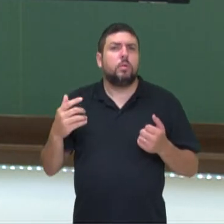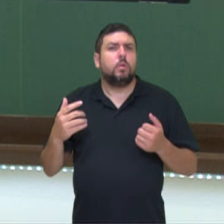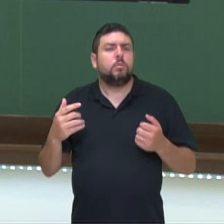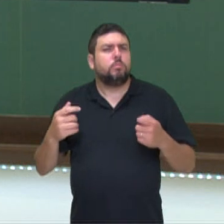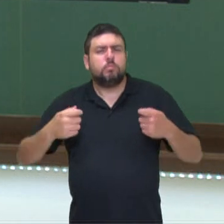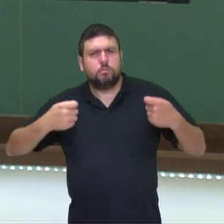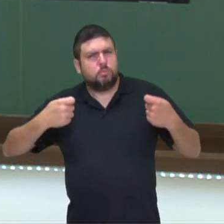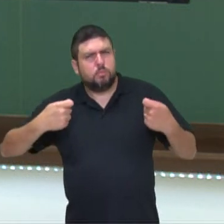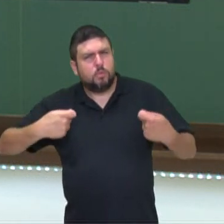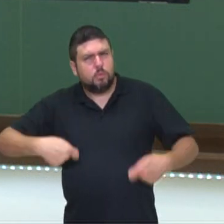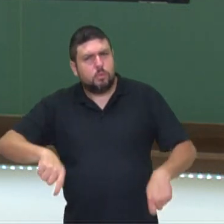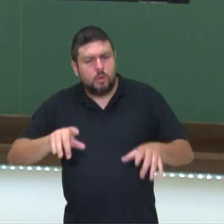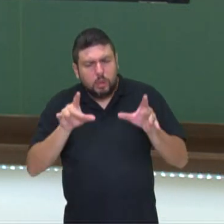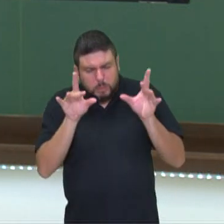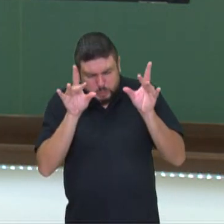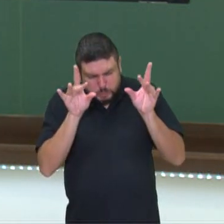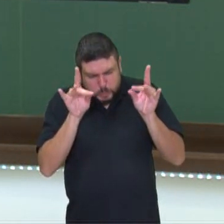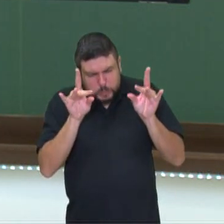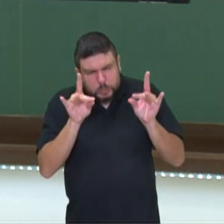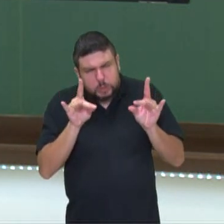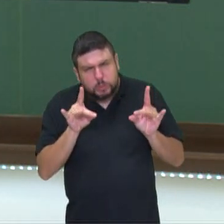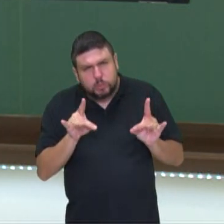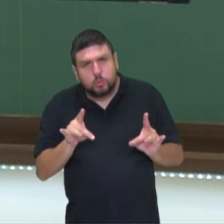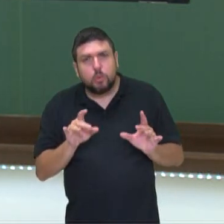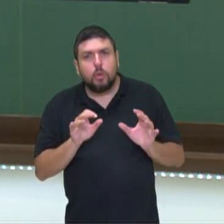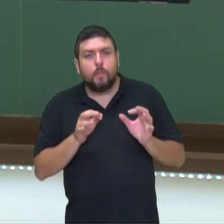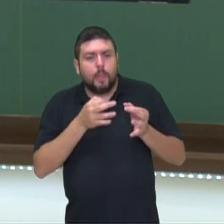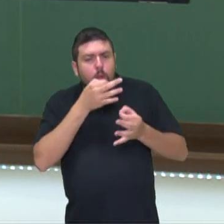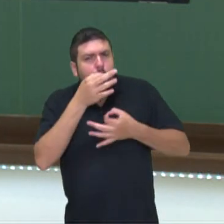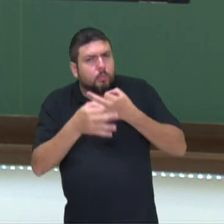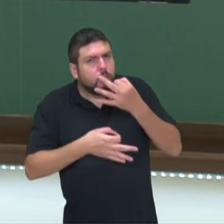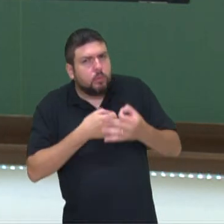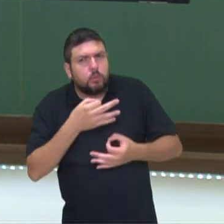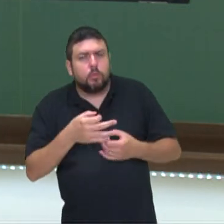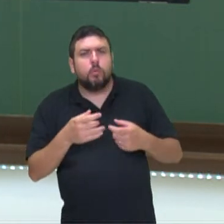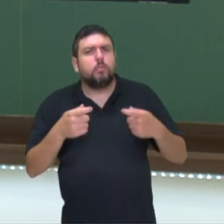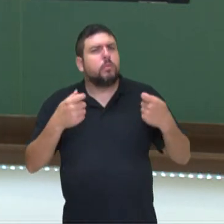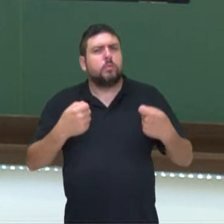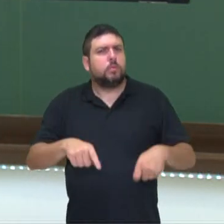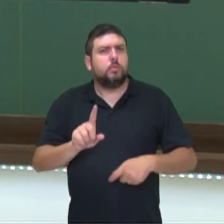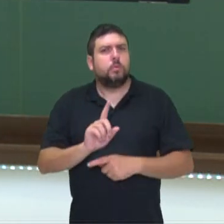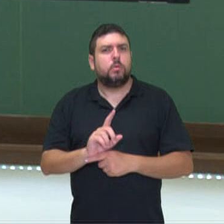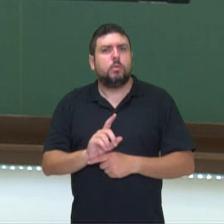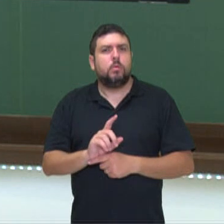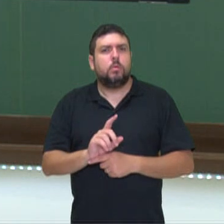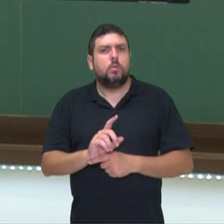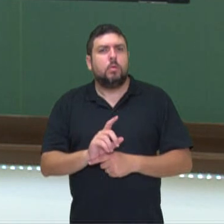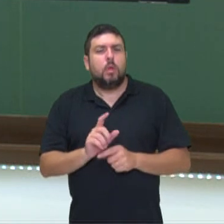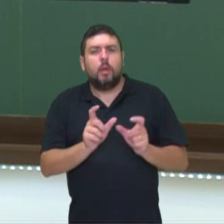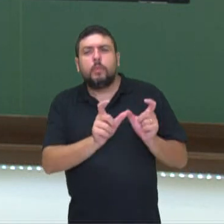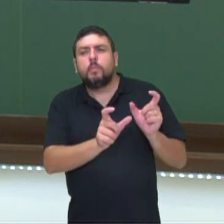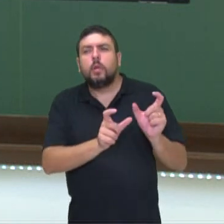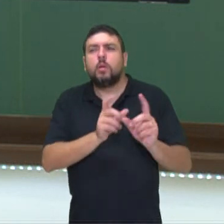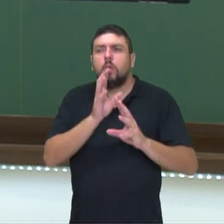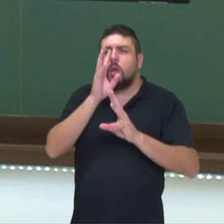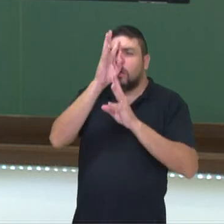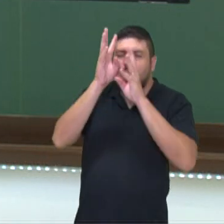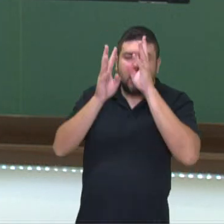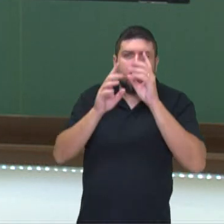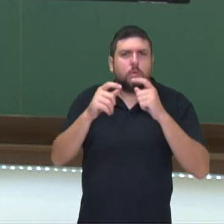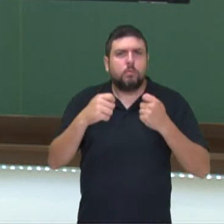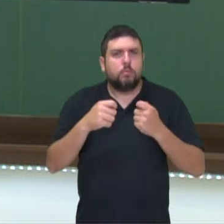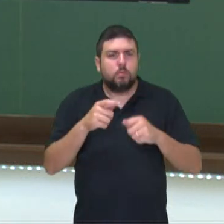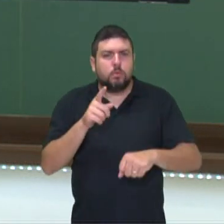vamos ter detalhes, não vamos ter opiniões, não vamos ter rodeios nas palavras, nós vamos ter a